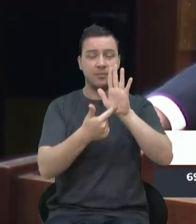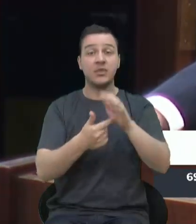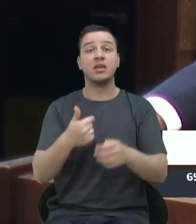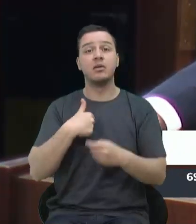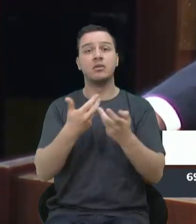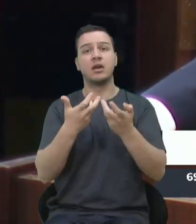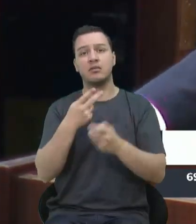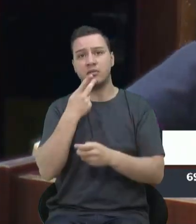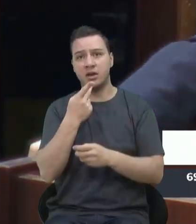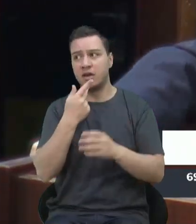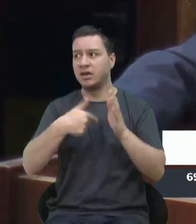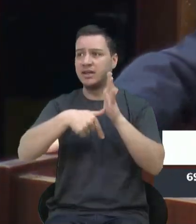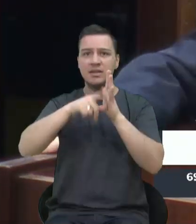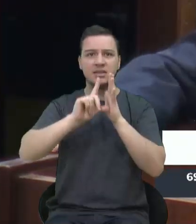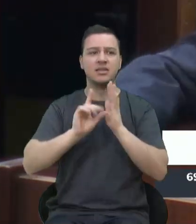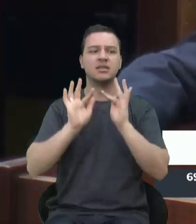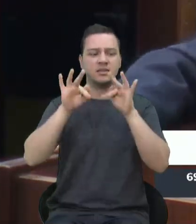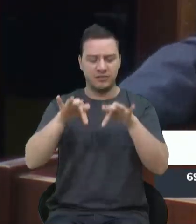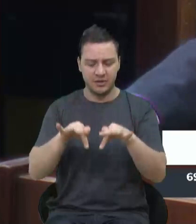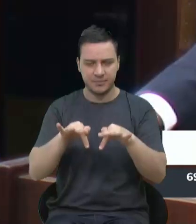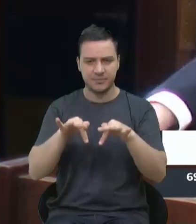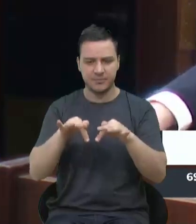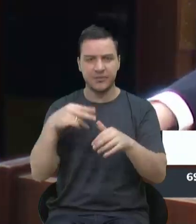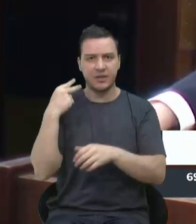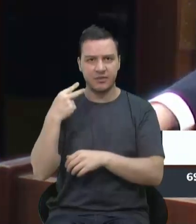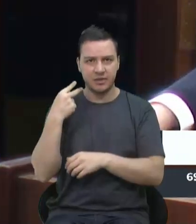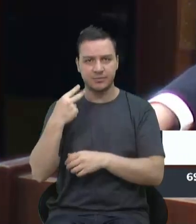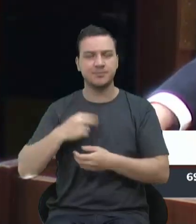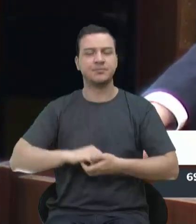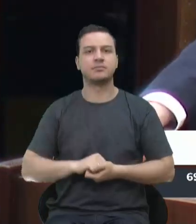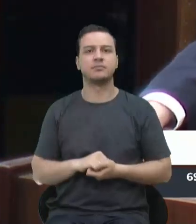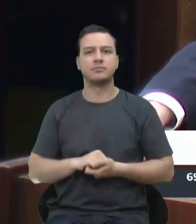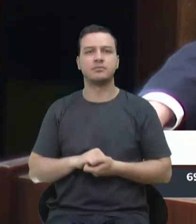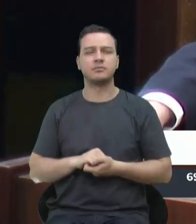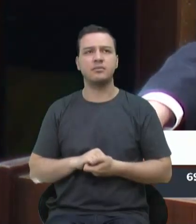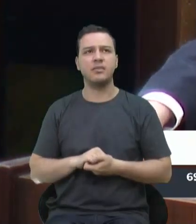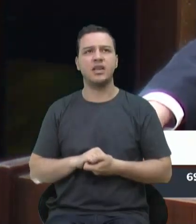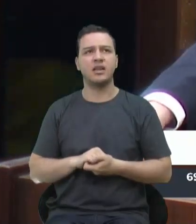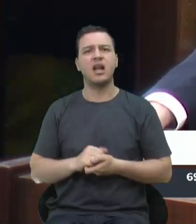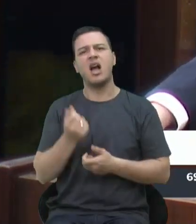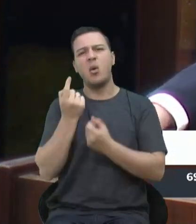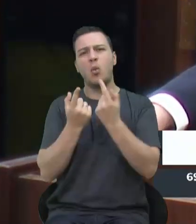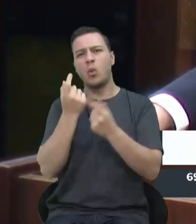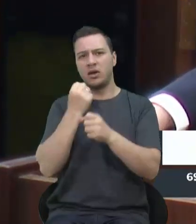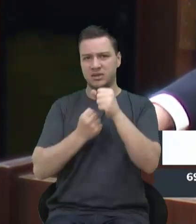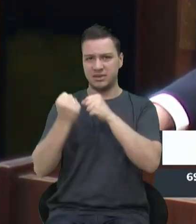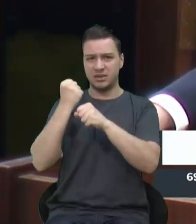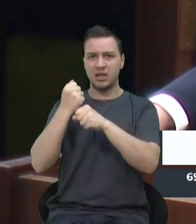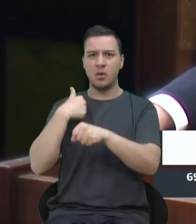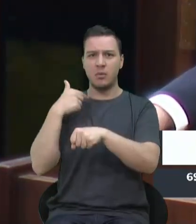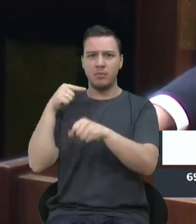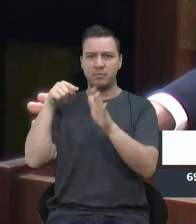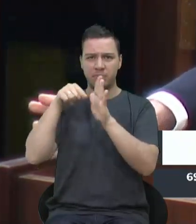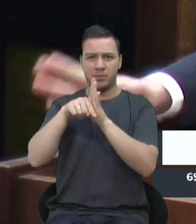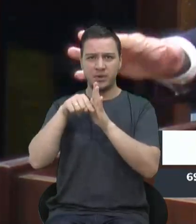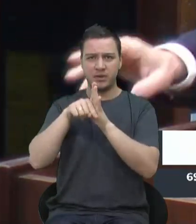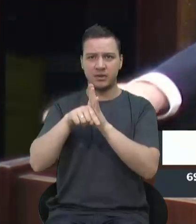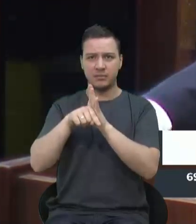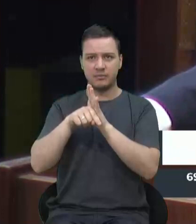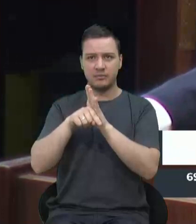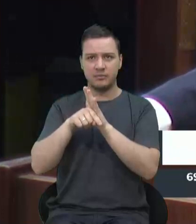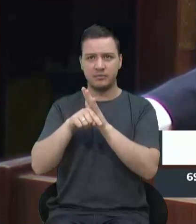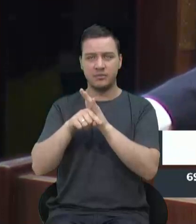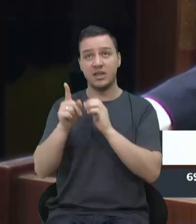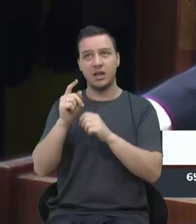senhoras vereadoras, senhores vereadores, eminente presidente. Alguns anos atrás, eu não fui pesquisar no YouTube, alguns anos, não poucos